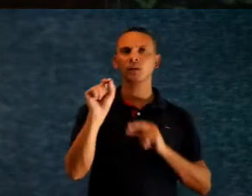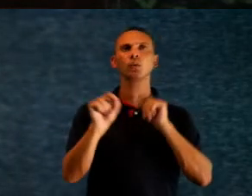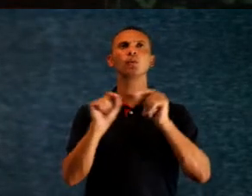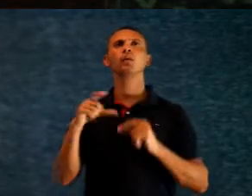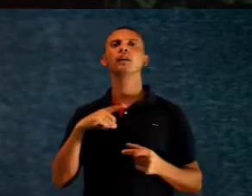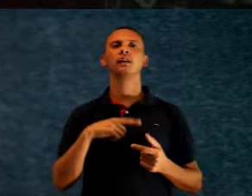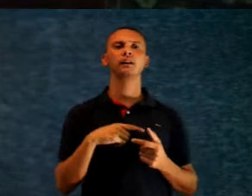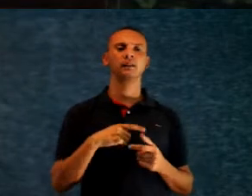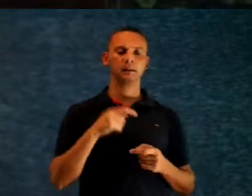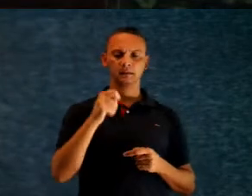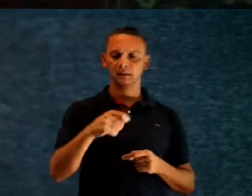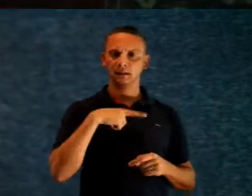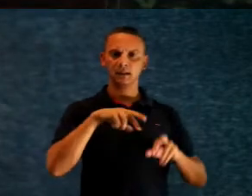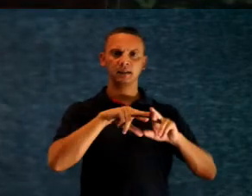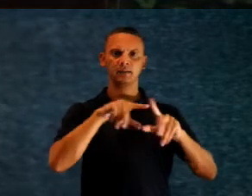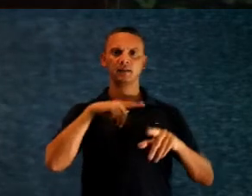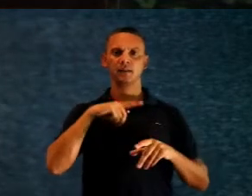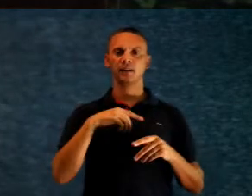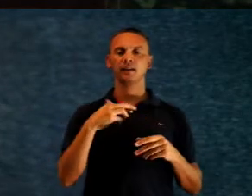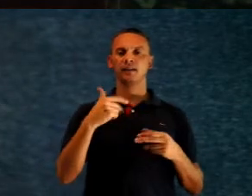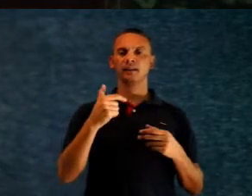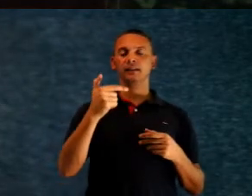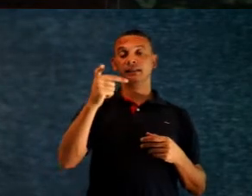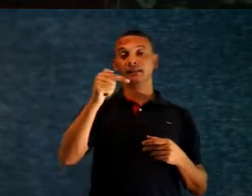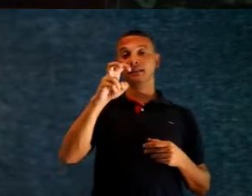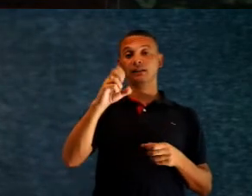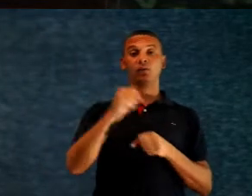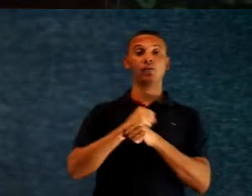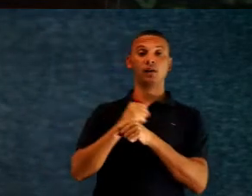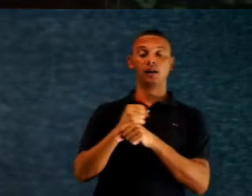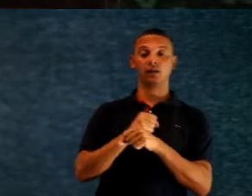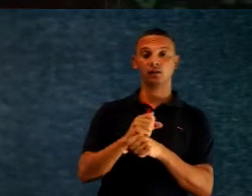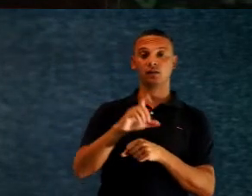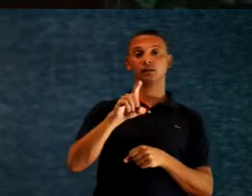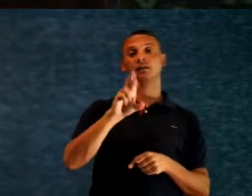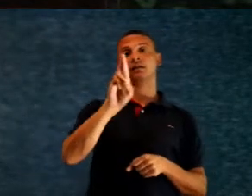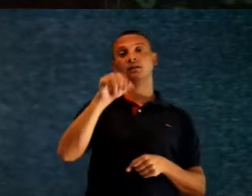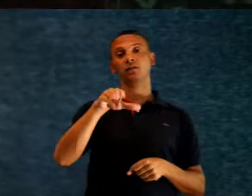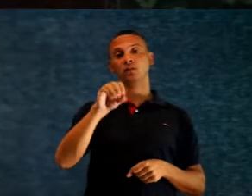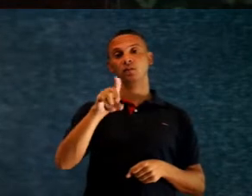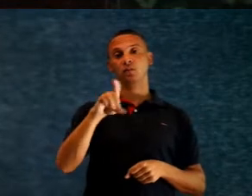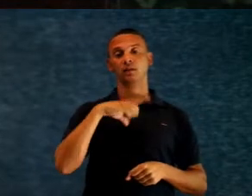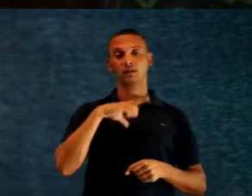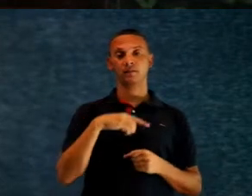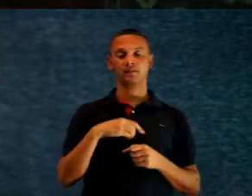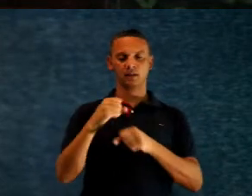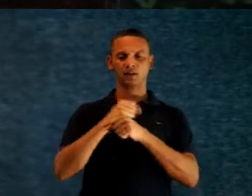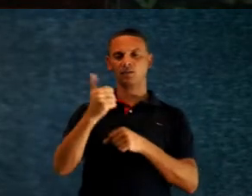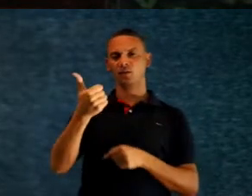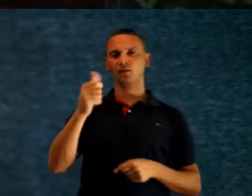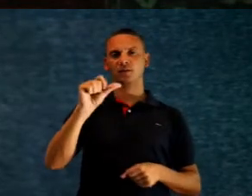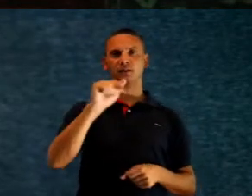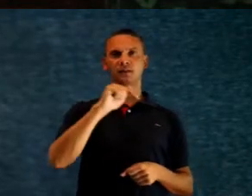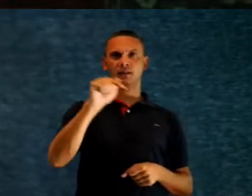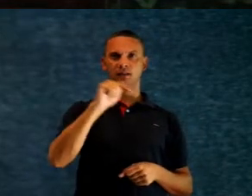administrar, como afirmou em texto por ocasião dos 75 anos de Drummond. Em 1977,